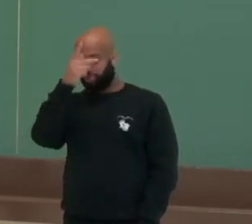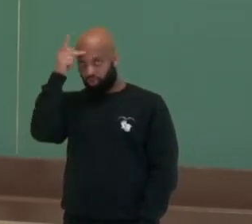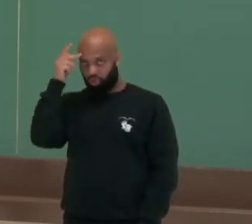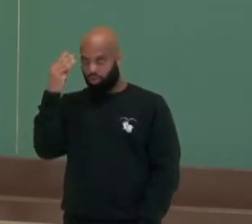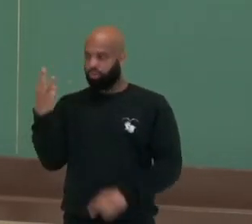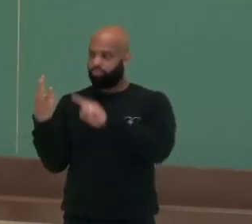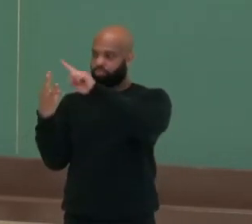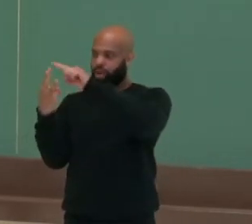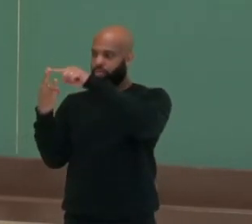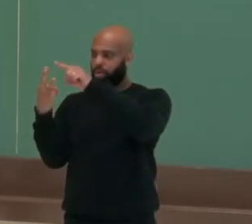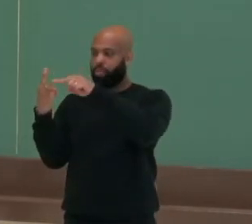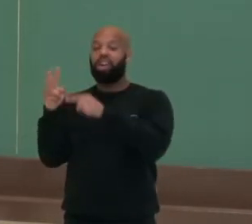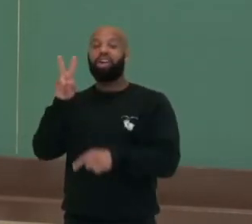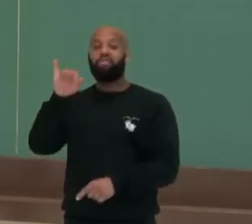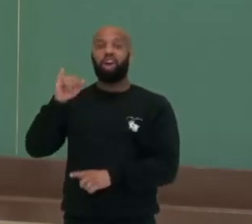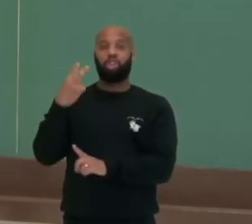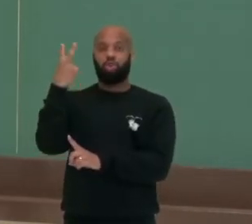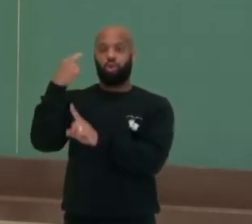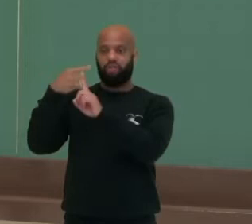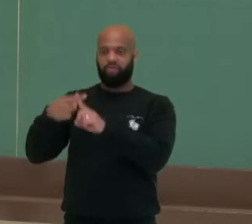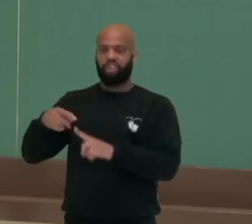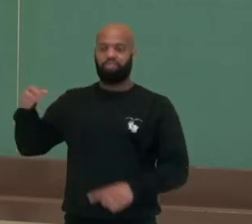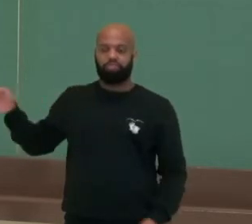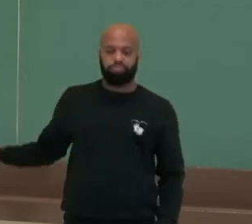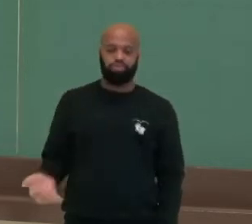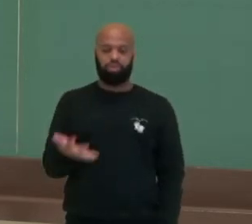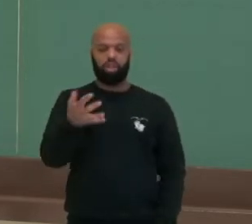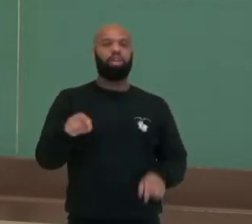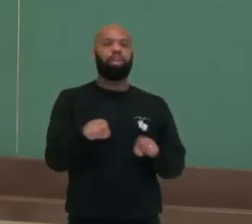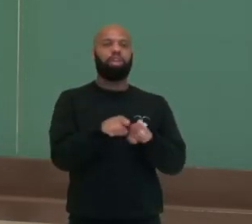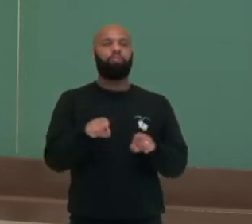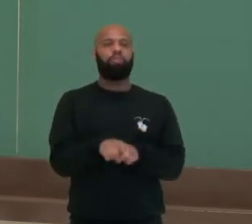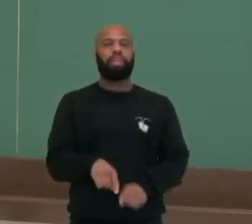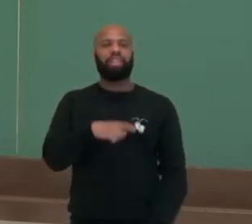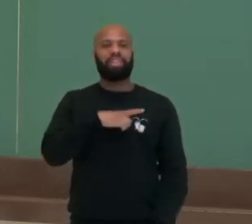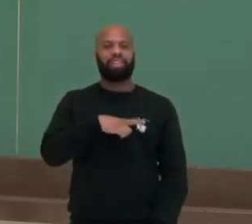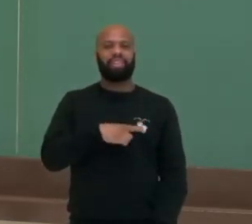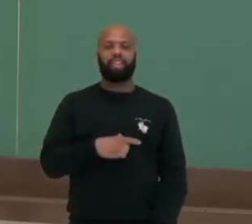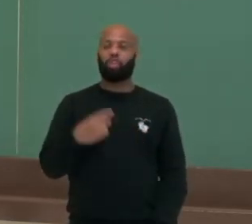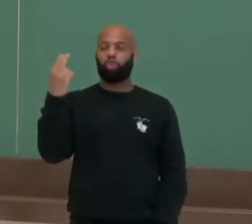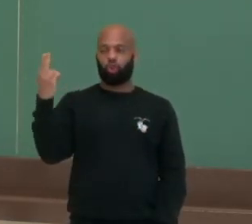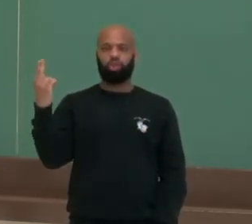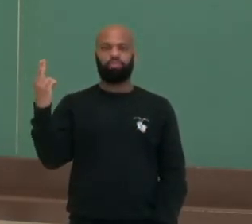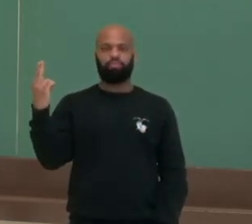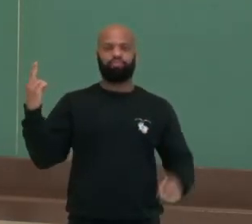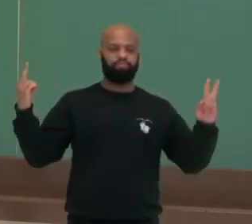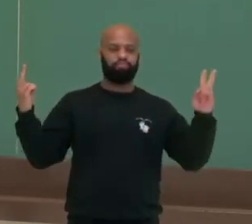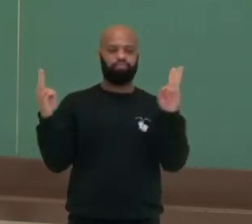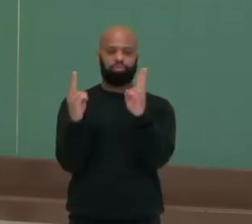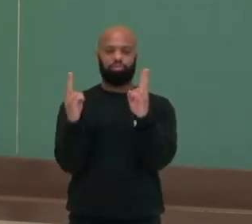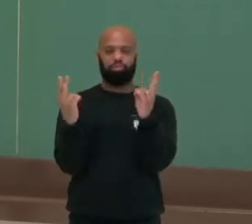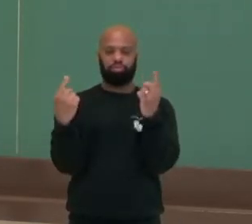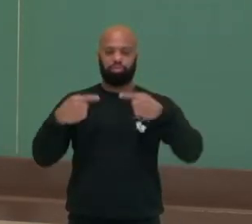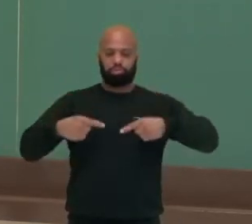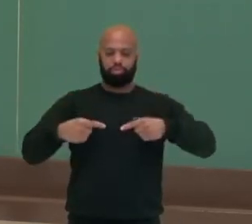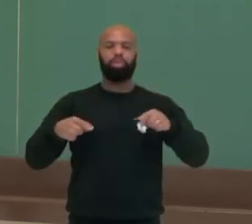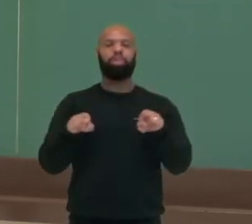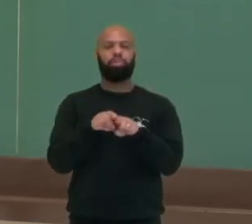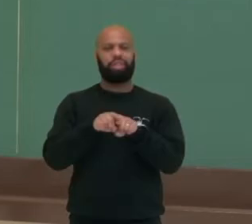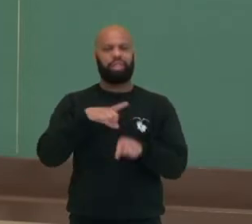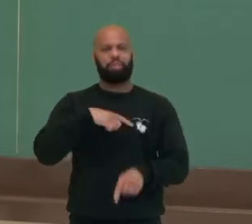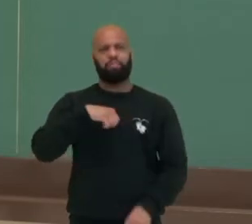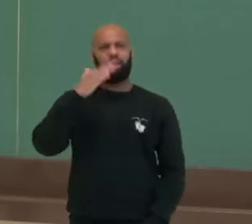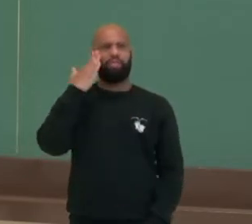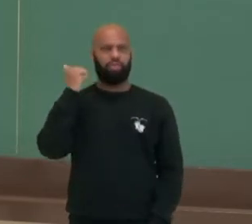bochas. Daí a gente tem a modalidade de duplas, que é uma das modalidades mais populares de disputa do